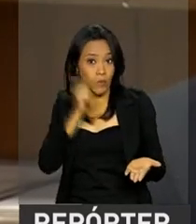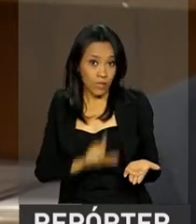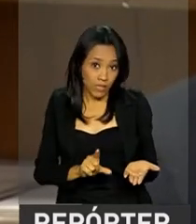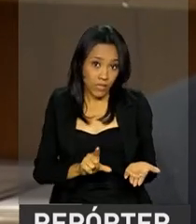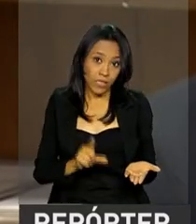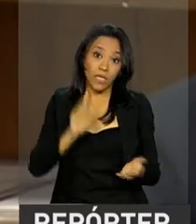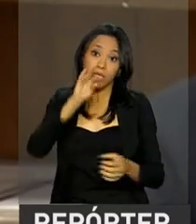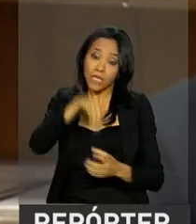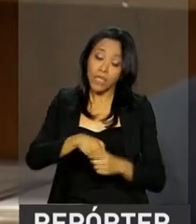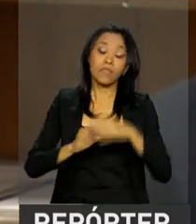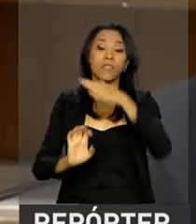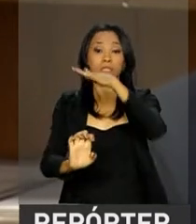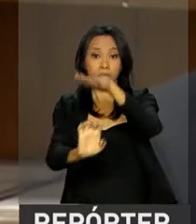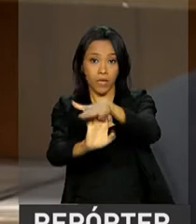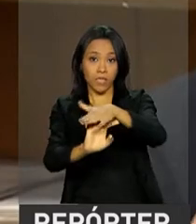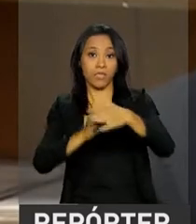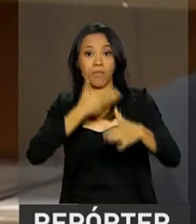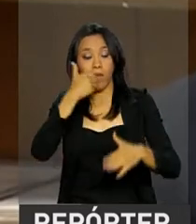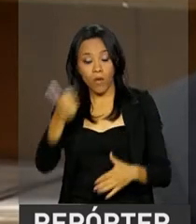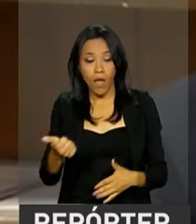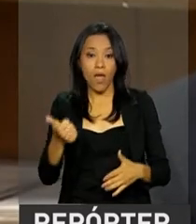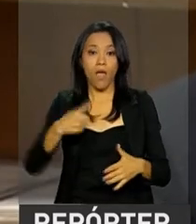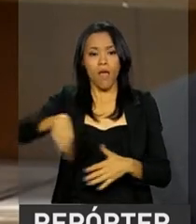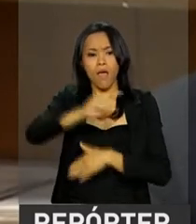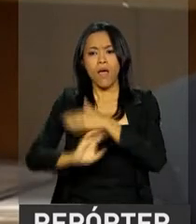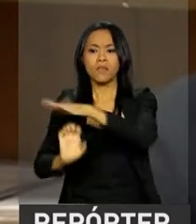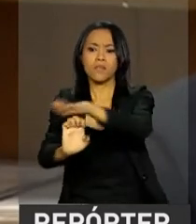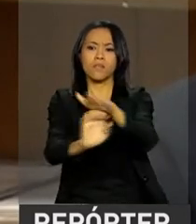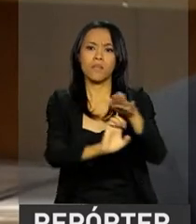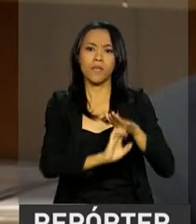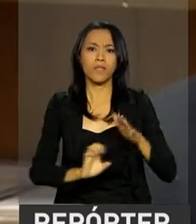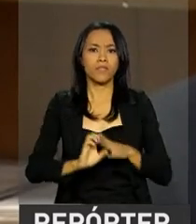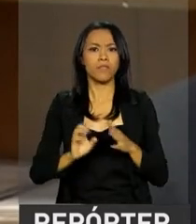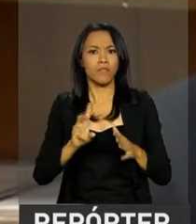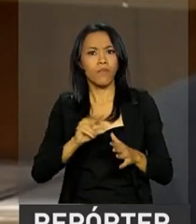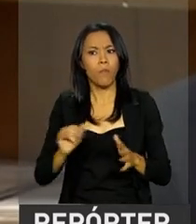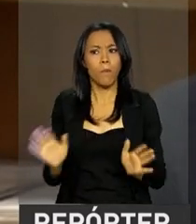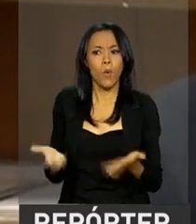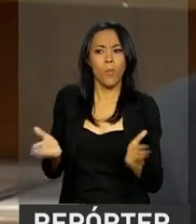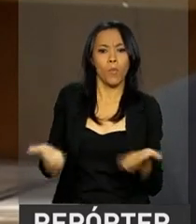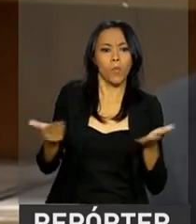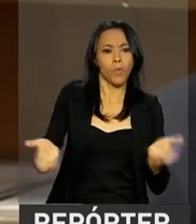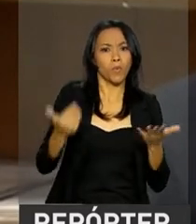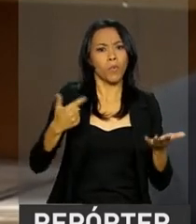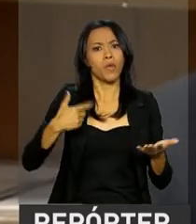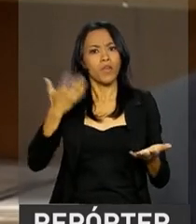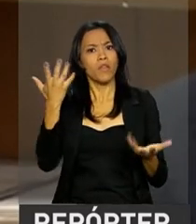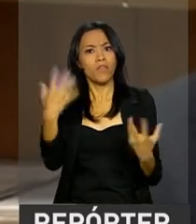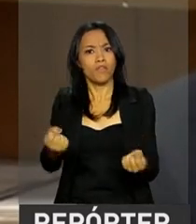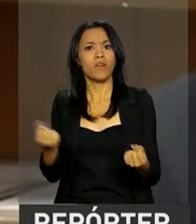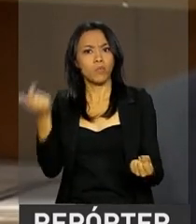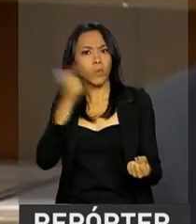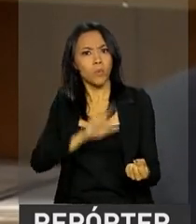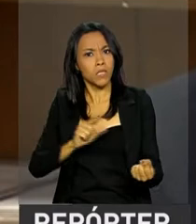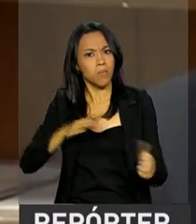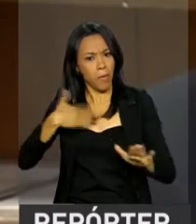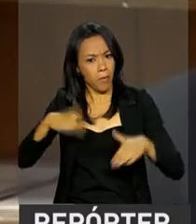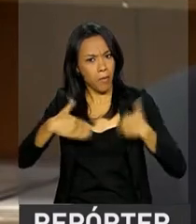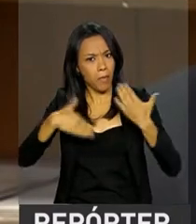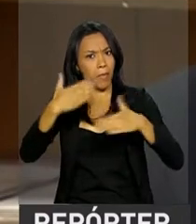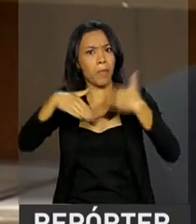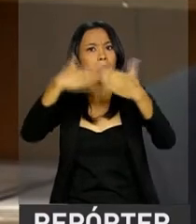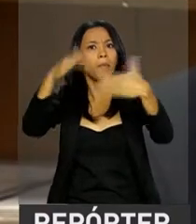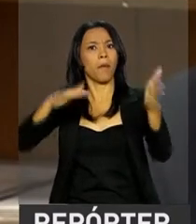dentro das empresas vai melhorar, as empresas vão poder motivar melhor os trabalhadores e nós vamos ganhar em produtividade. E